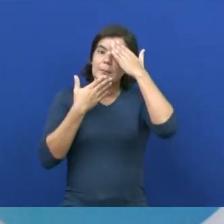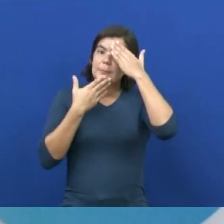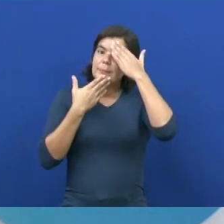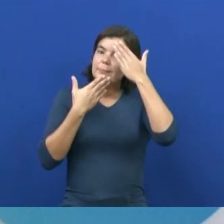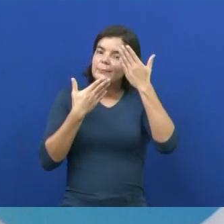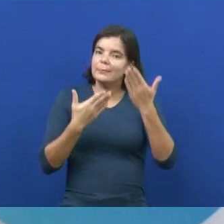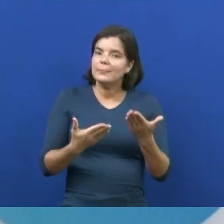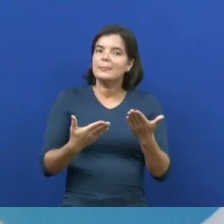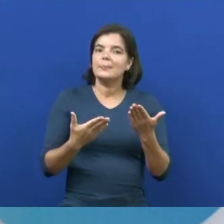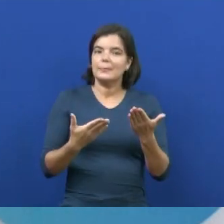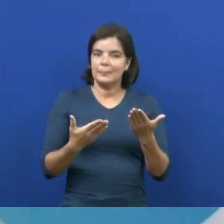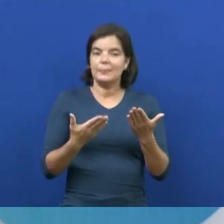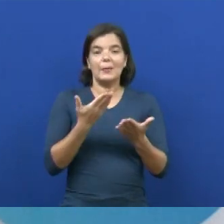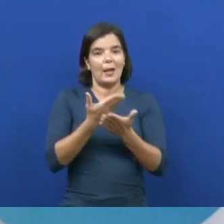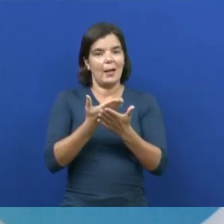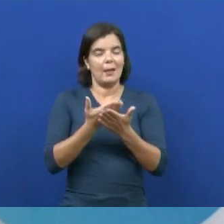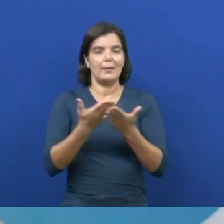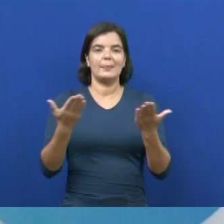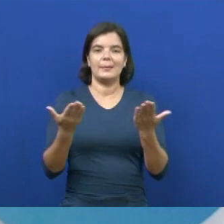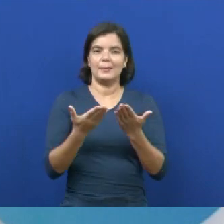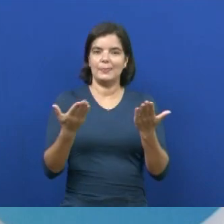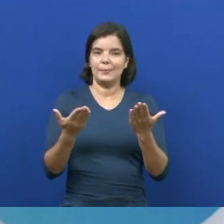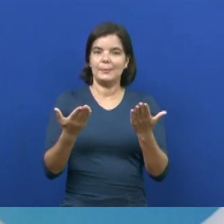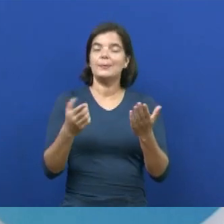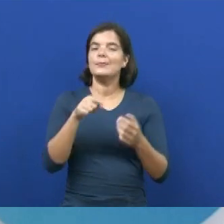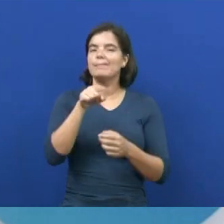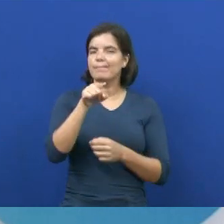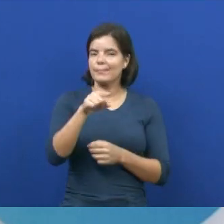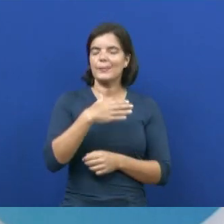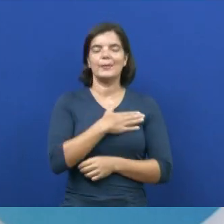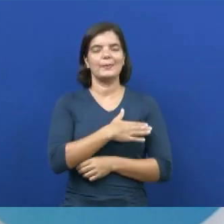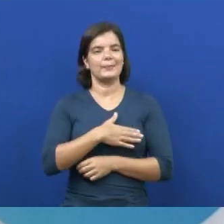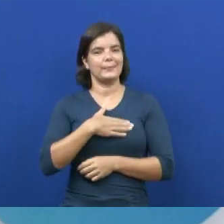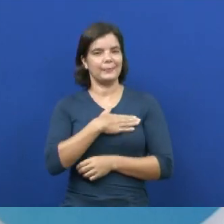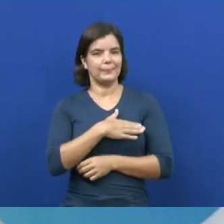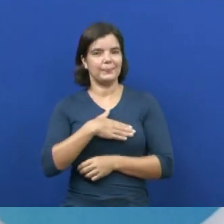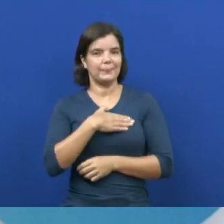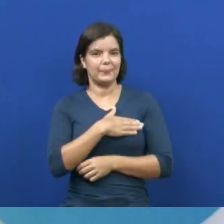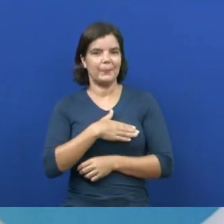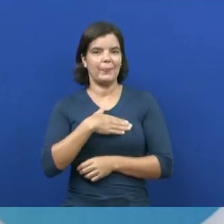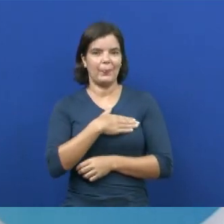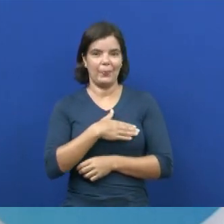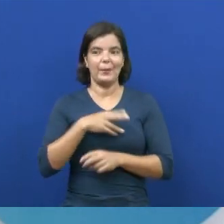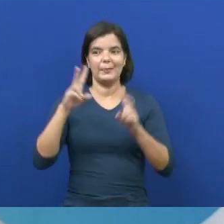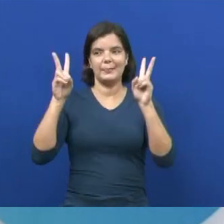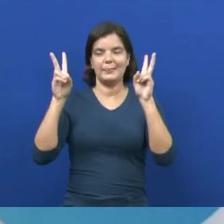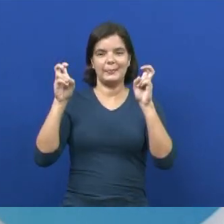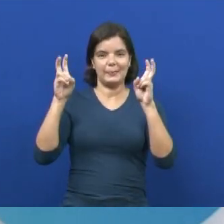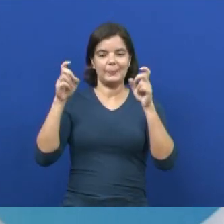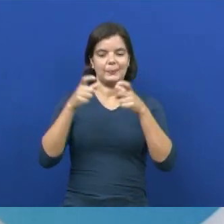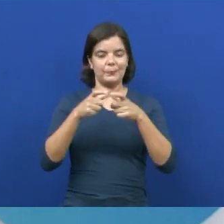agradecer, tá, a aula de hoje. Espero que vocês tenham gostado desse